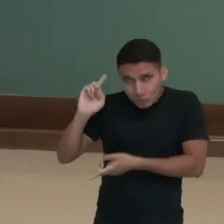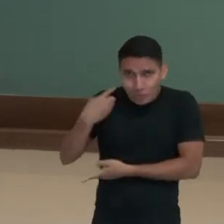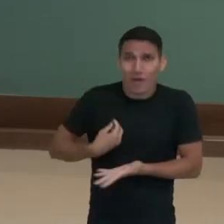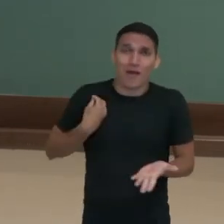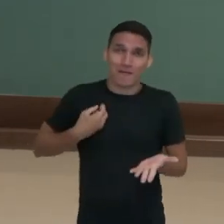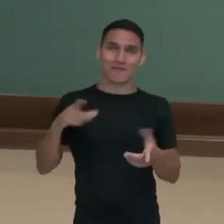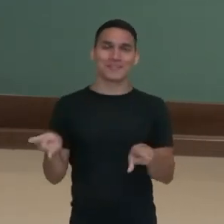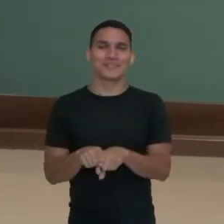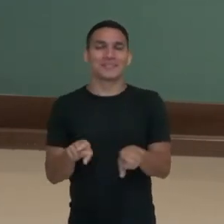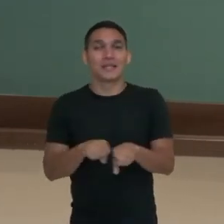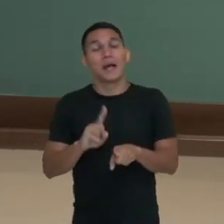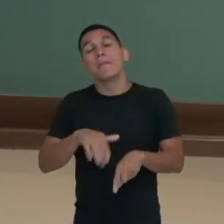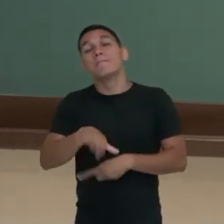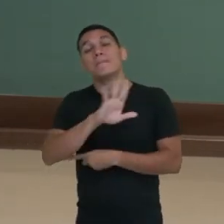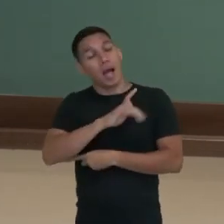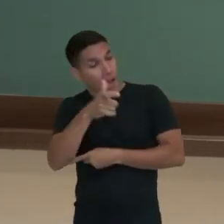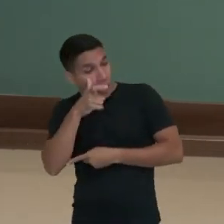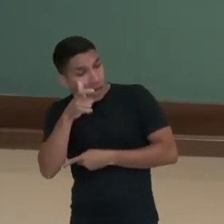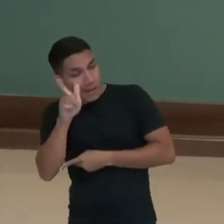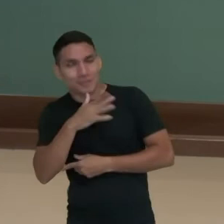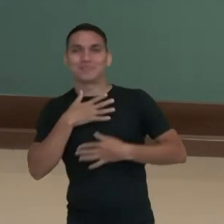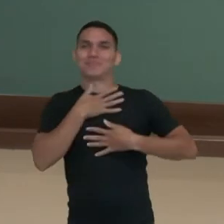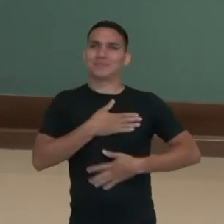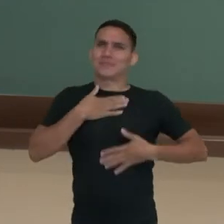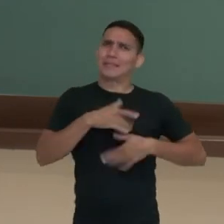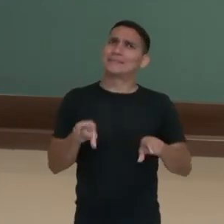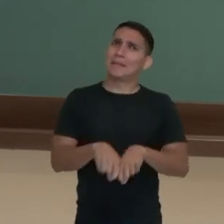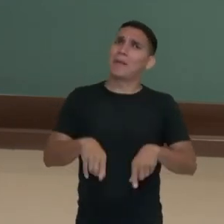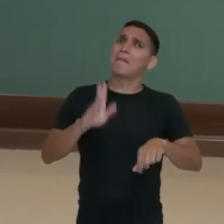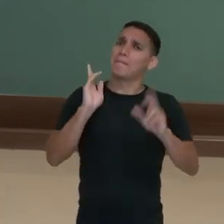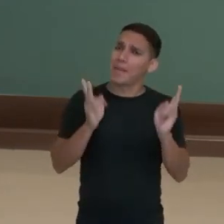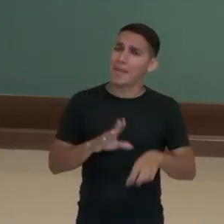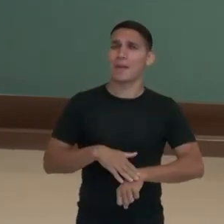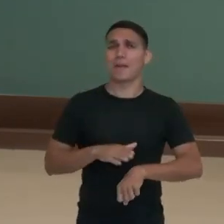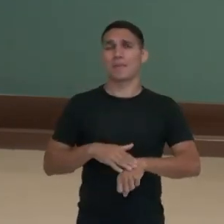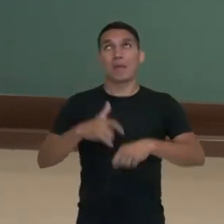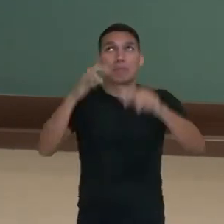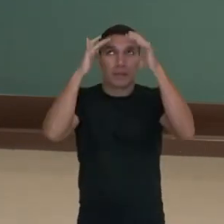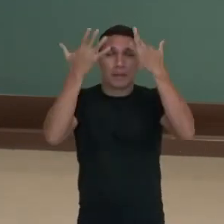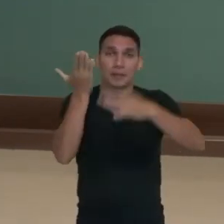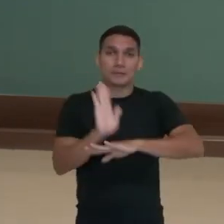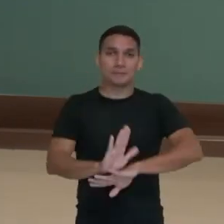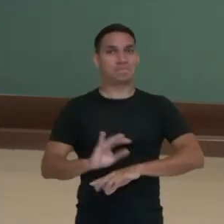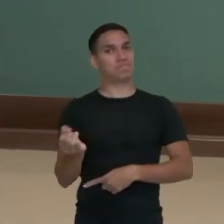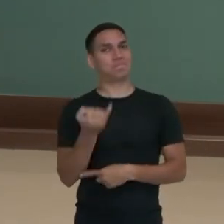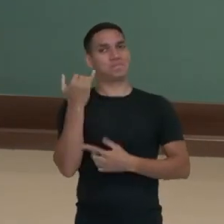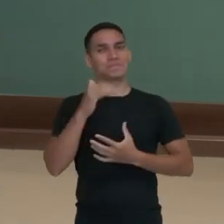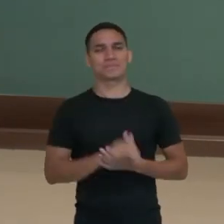bastante para entreter e podem também, ao mesmo tempo, provocar reflexões importantes.